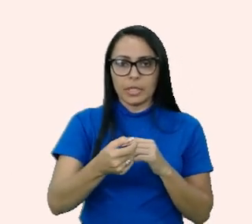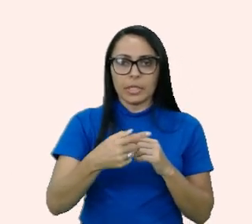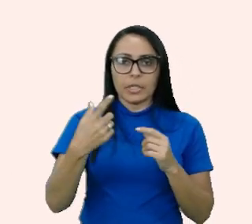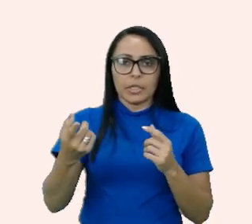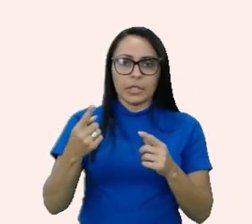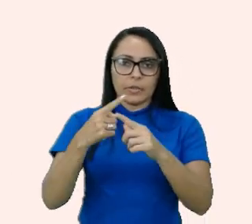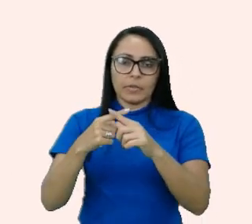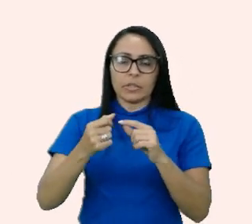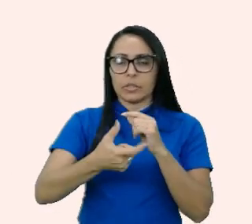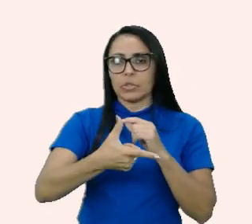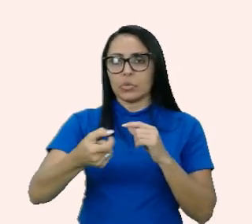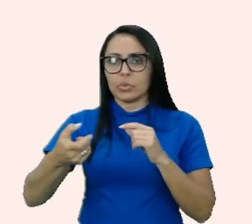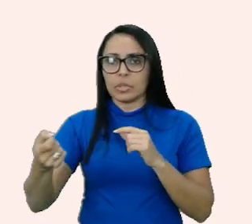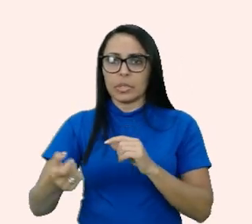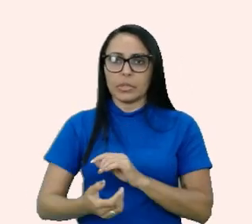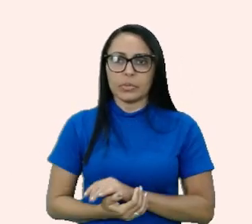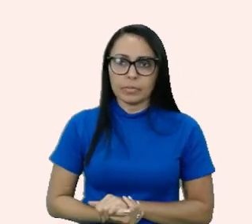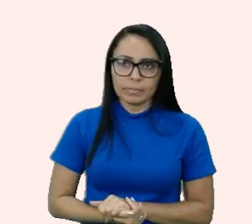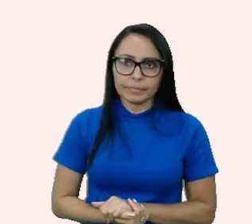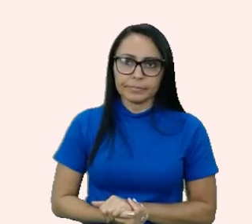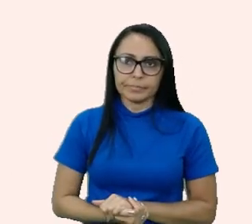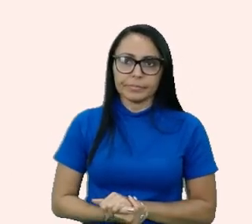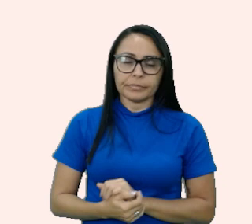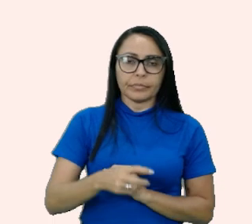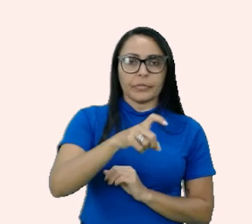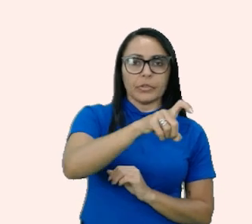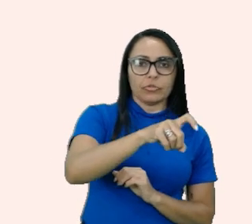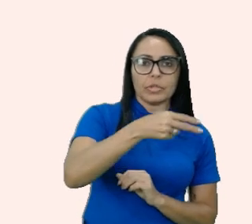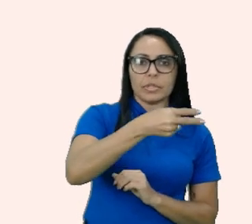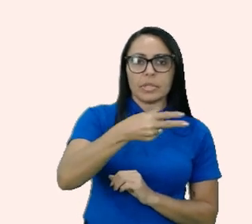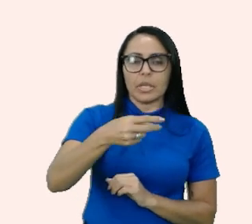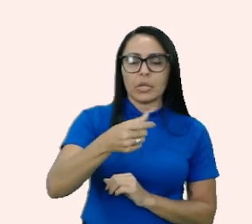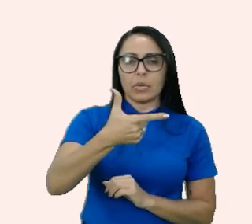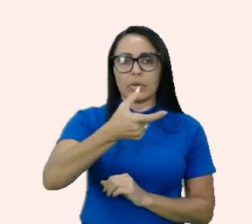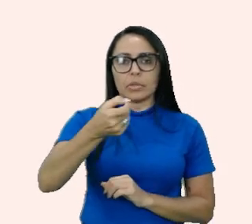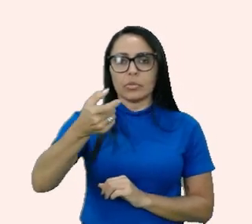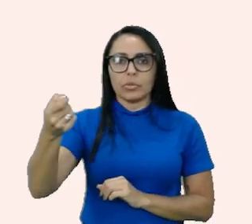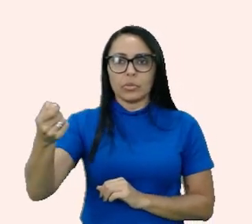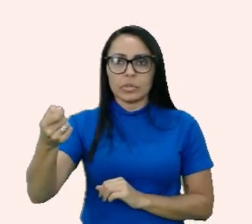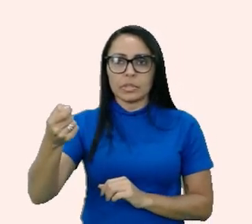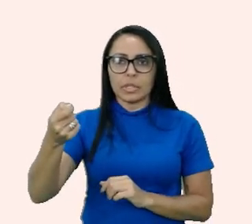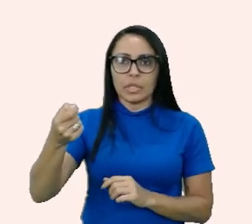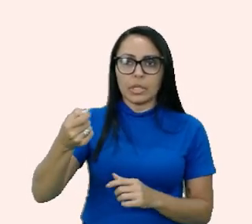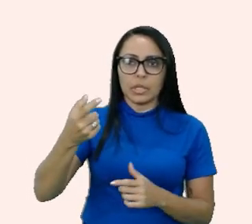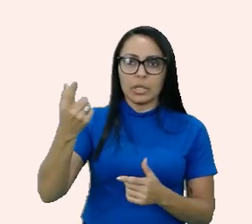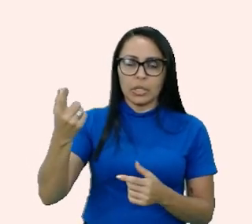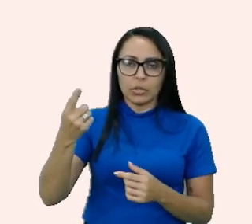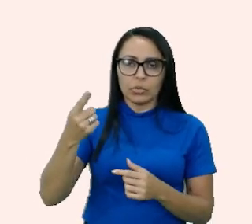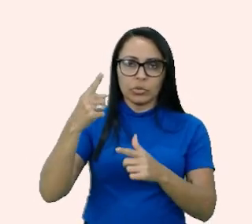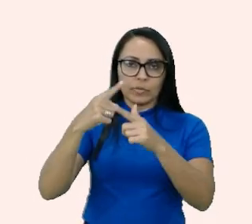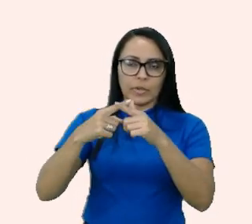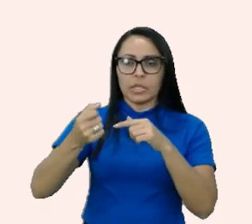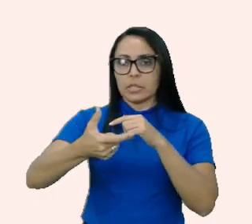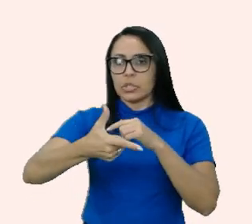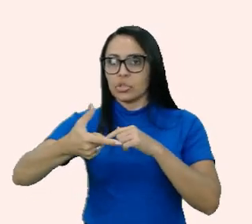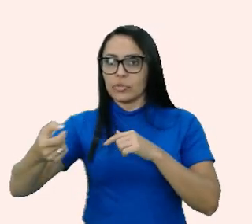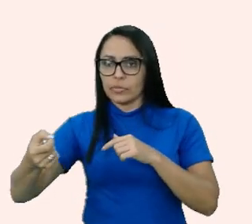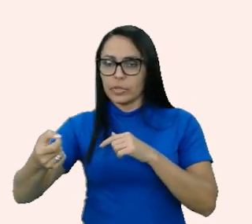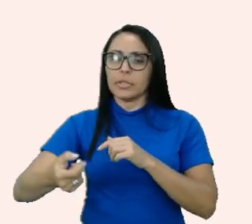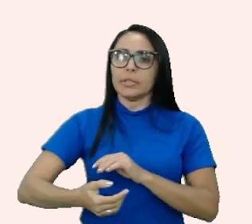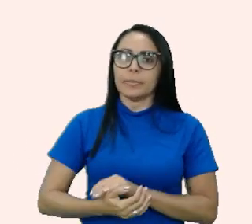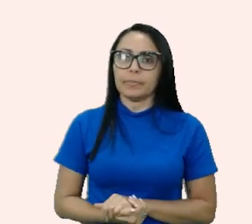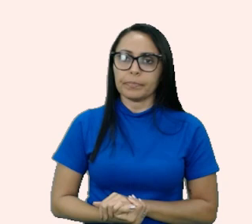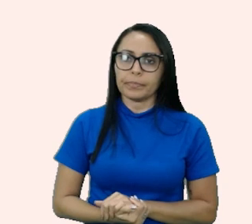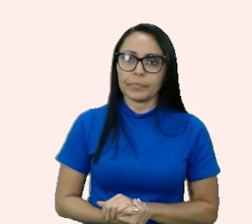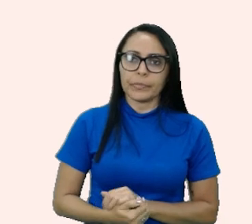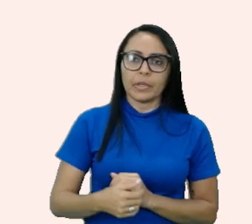assim, ó, x é igual a 200 vezes 20. Olha, 2 vezes 2 dá